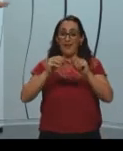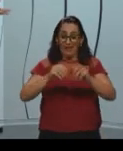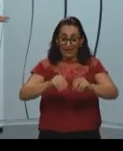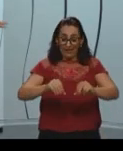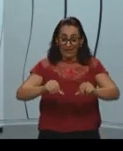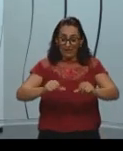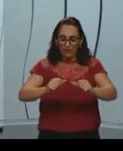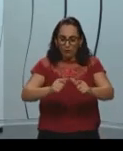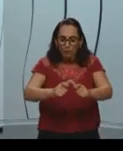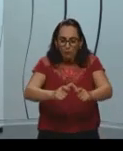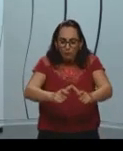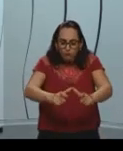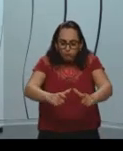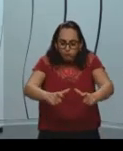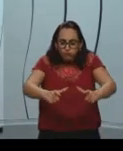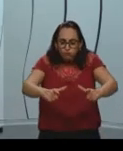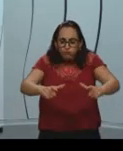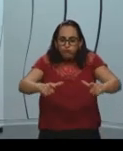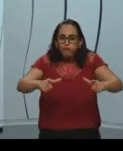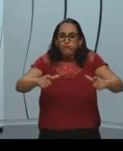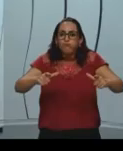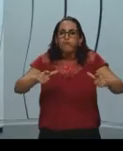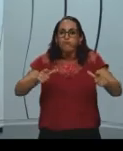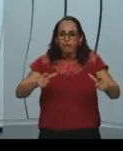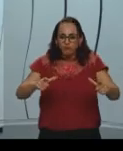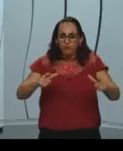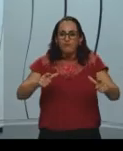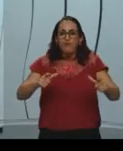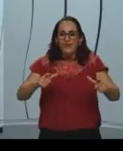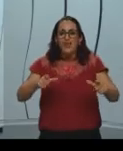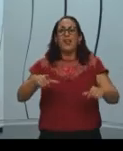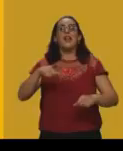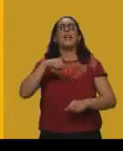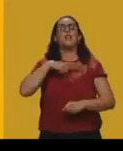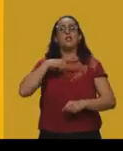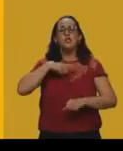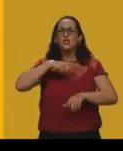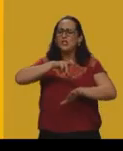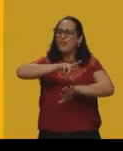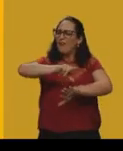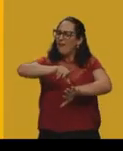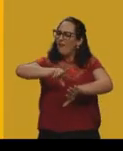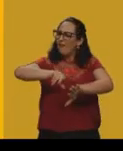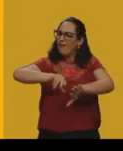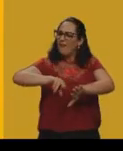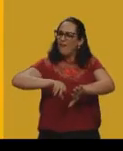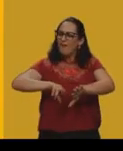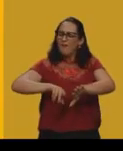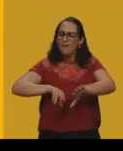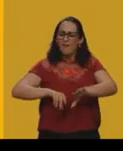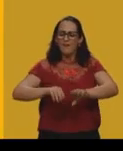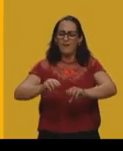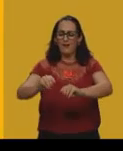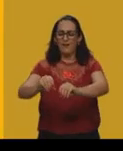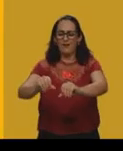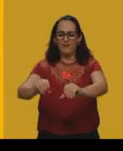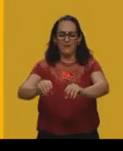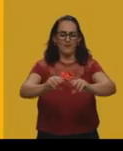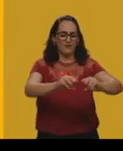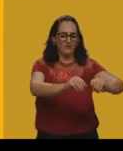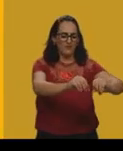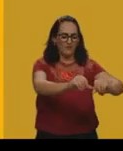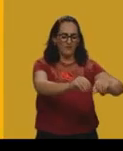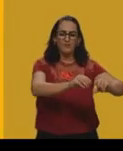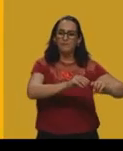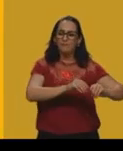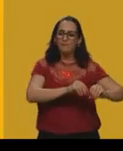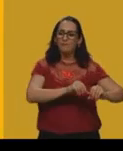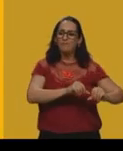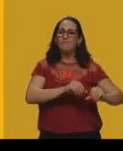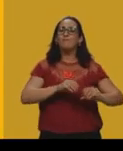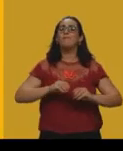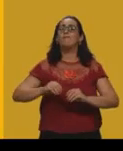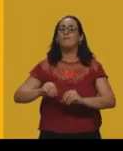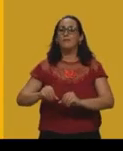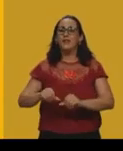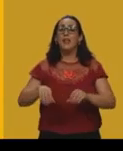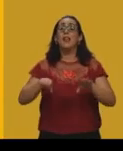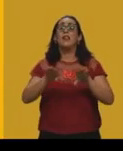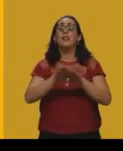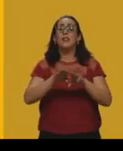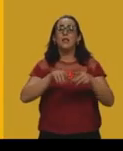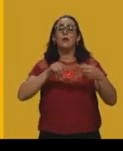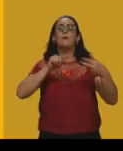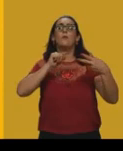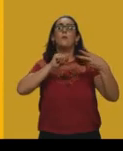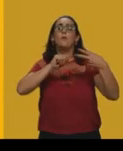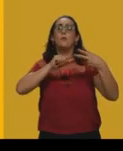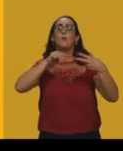gente tinha terra em abundância. Então, a gente tinha grandes propriedades, isso é muito importante como característica. Segundo, gente, a monocultura,